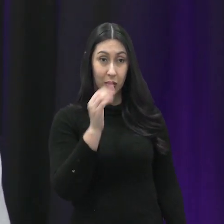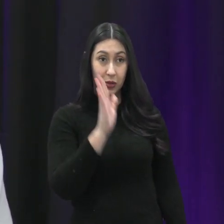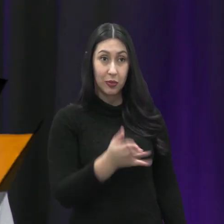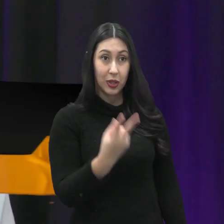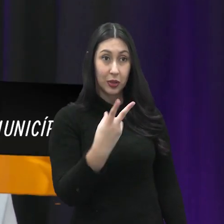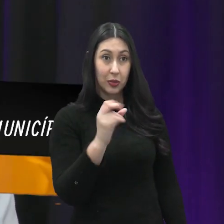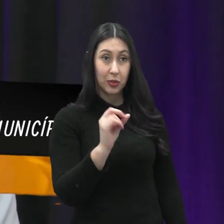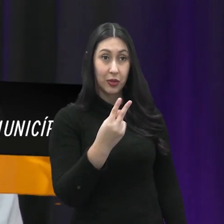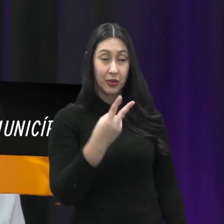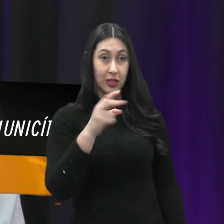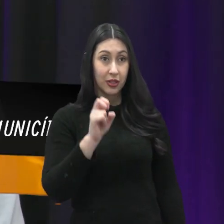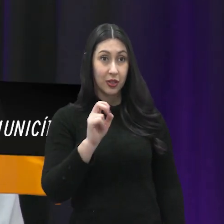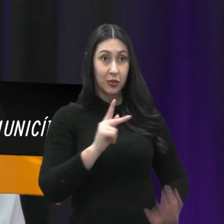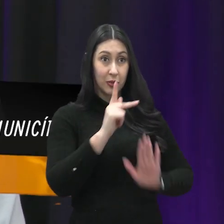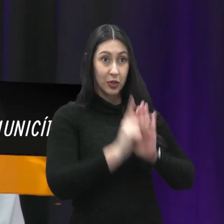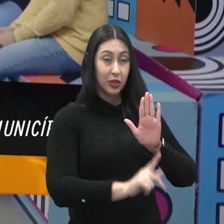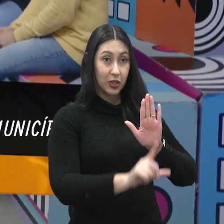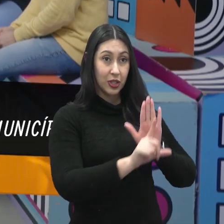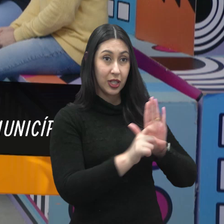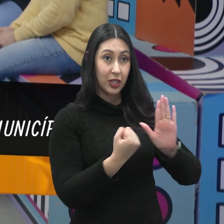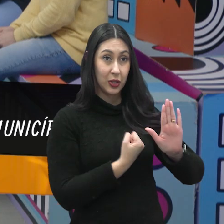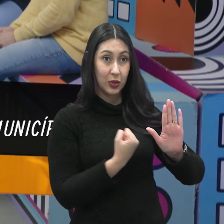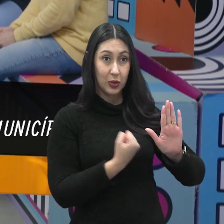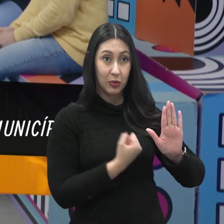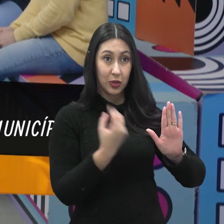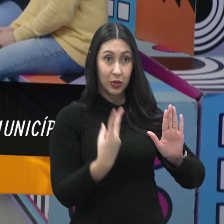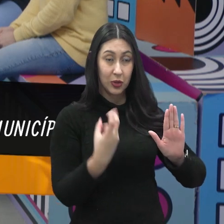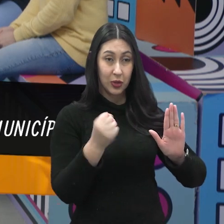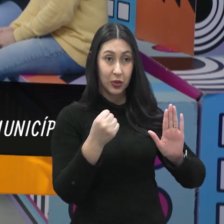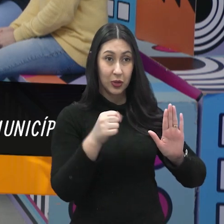de 2025, um projeto de lei de número